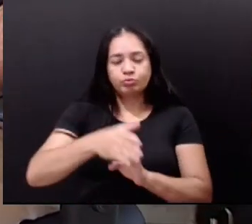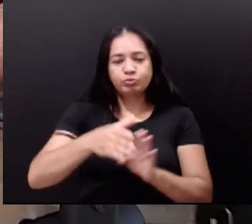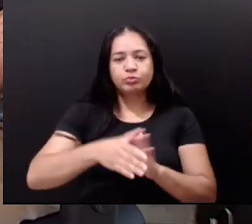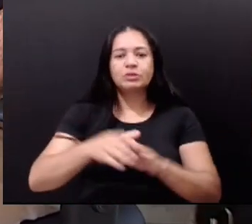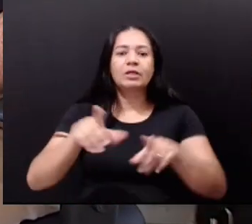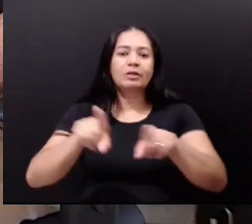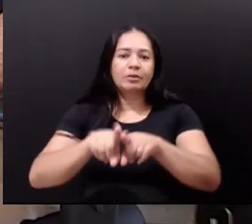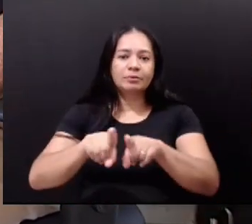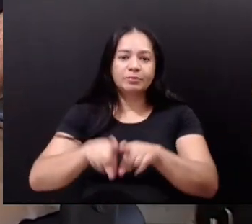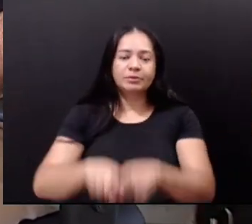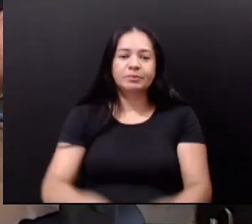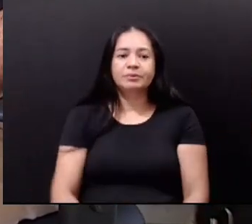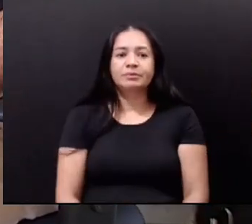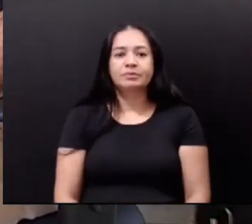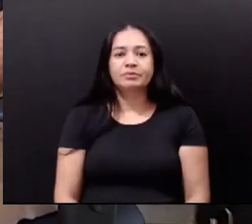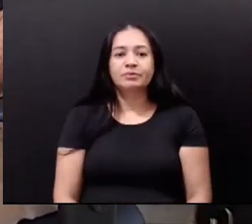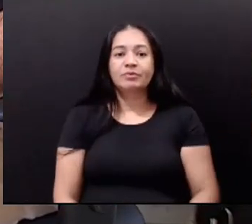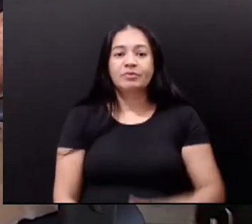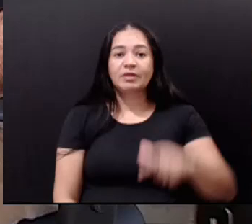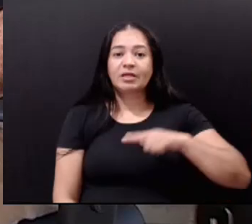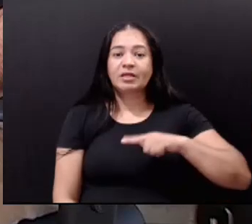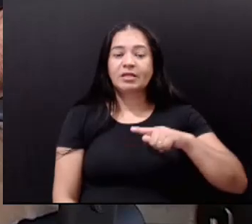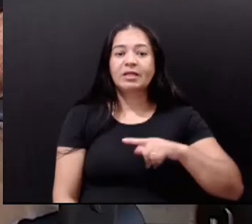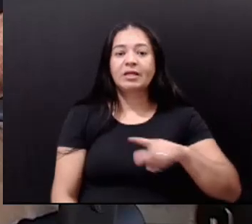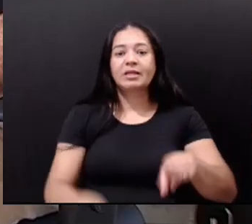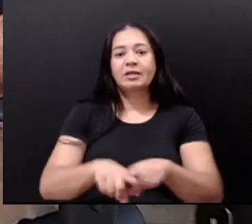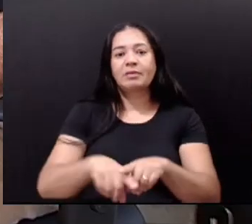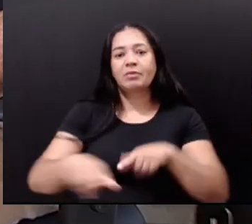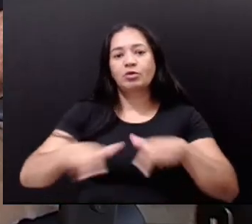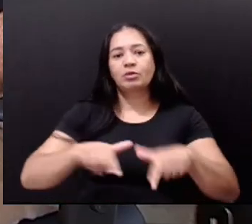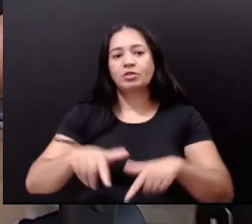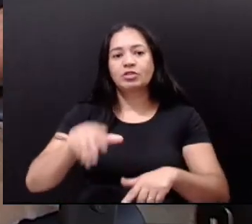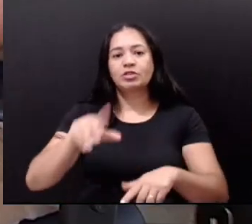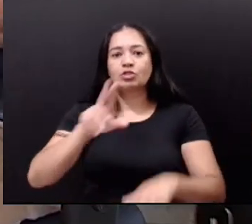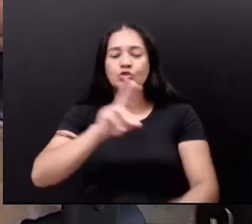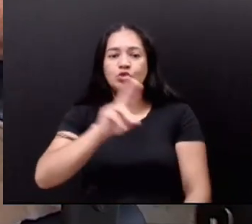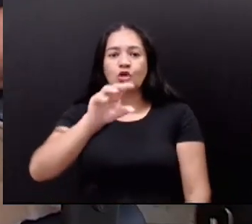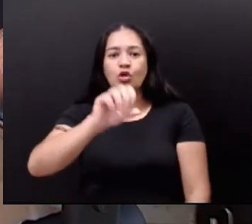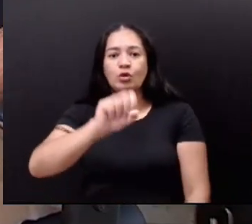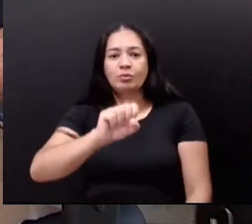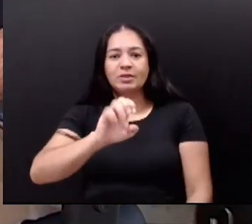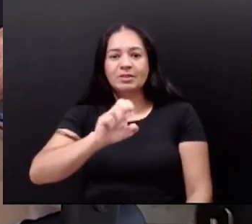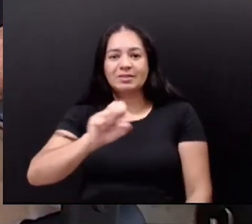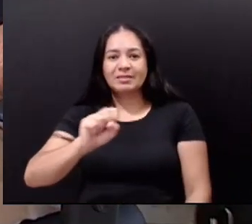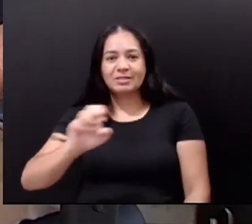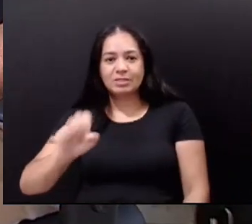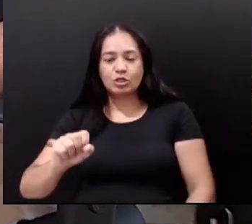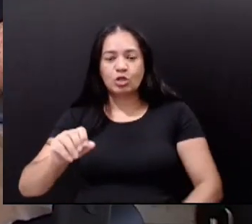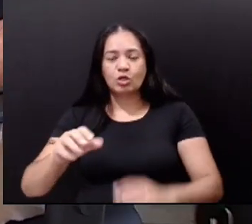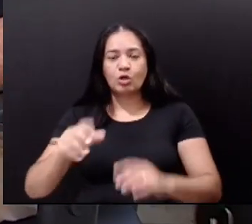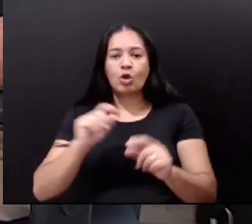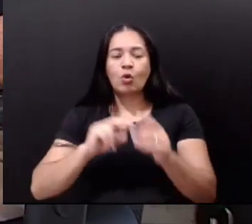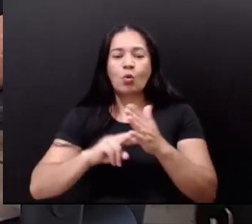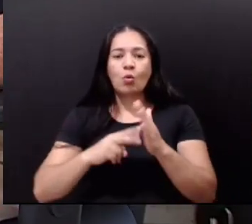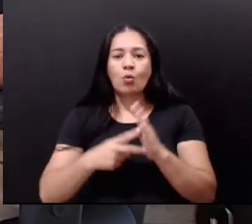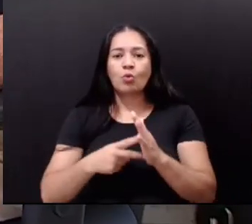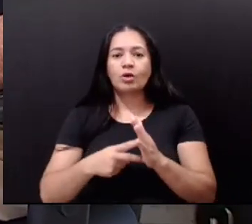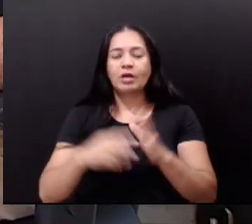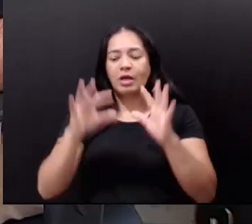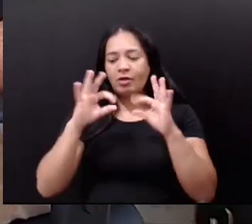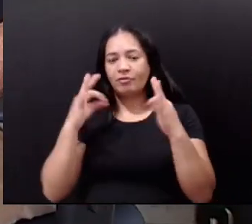E tem um serviço que chama SESF, que são acompanhamentos de famílias que chegam através de algum